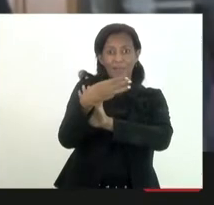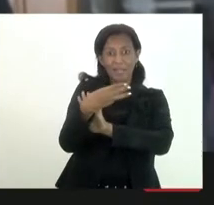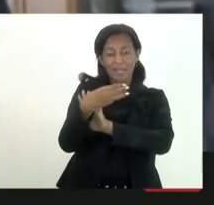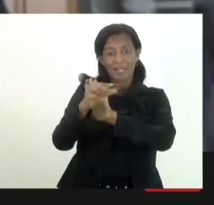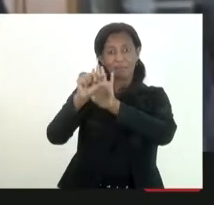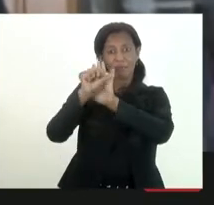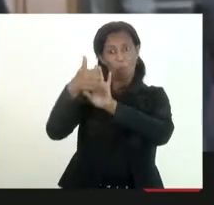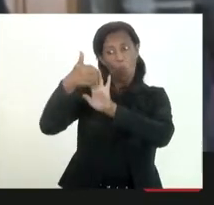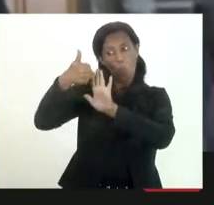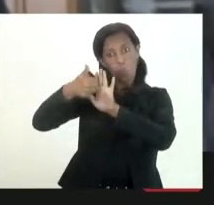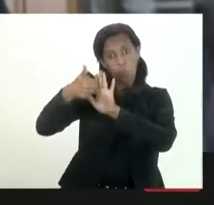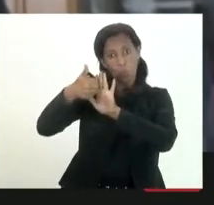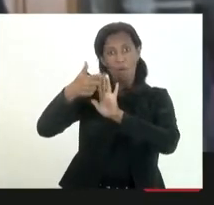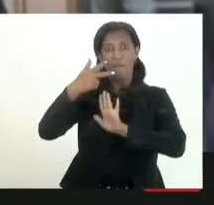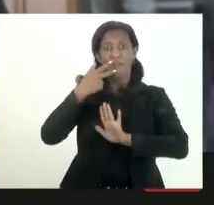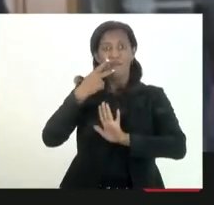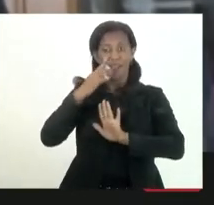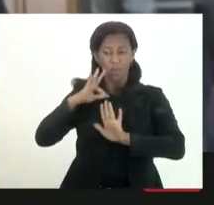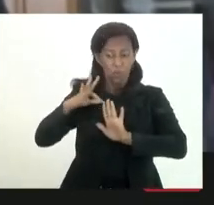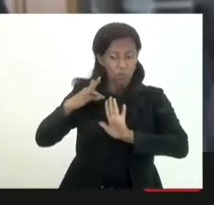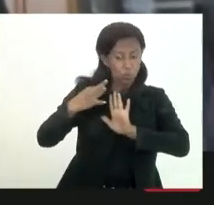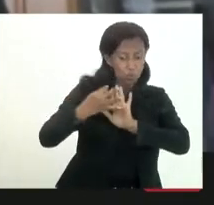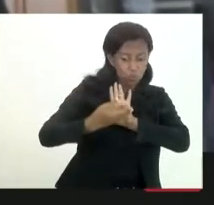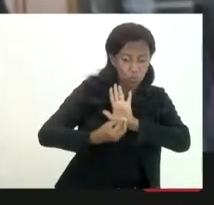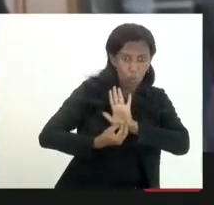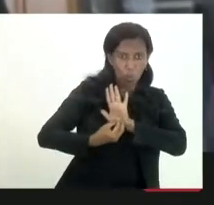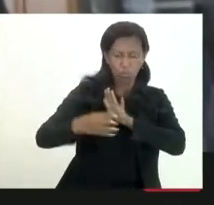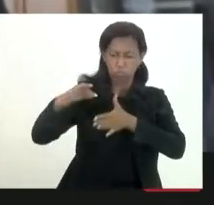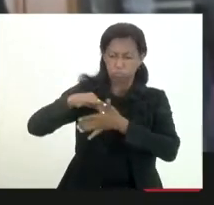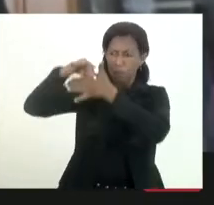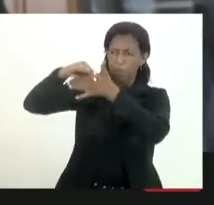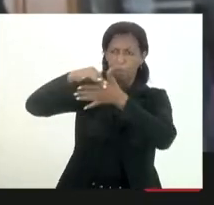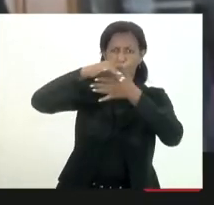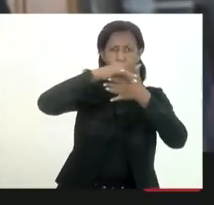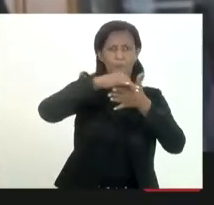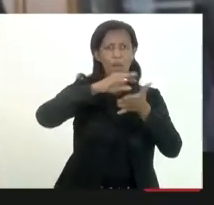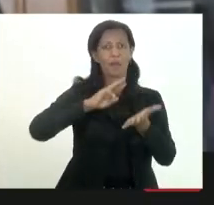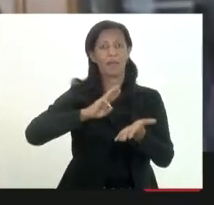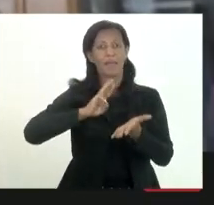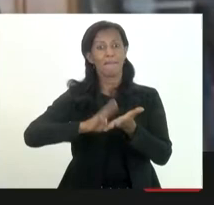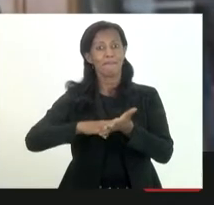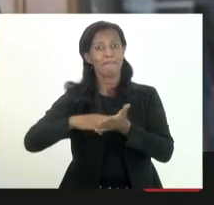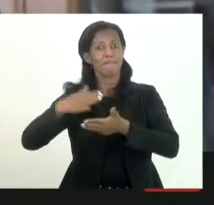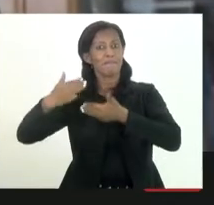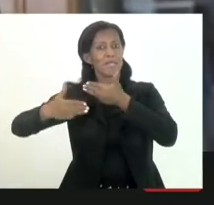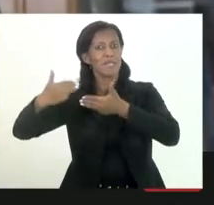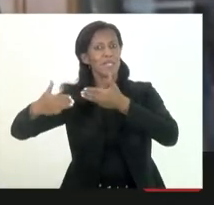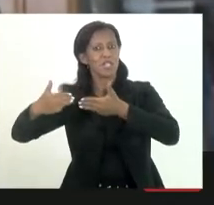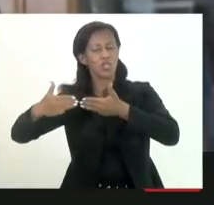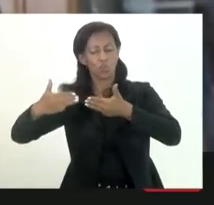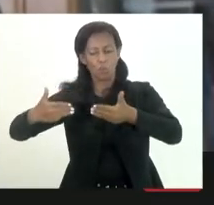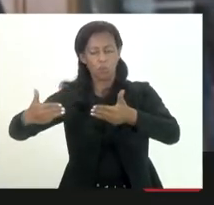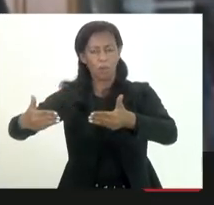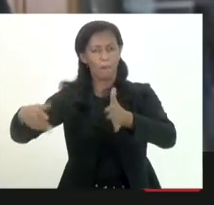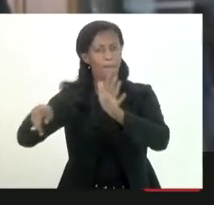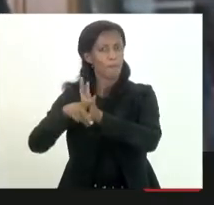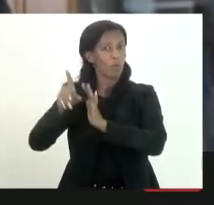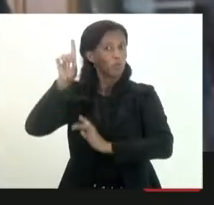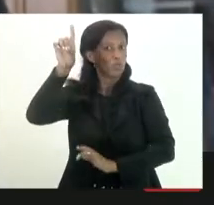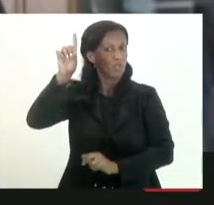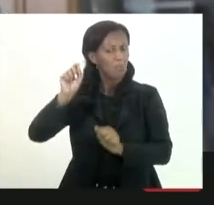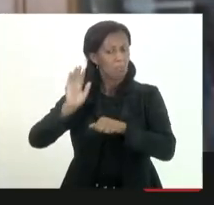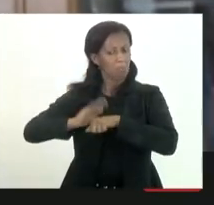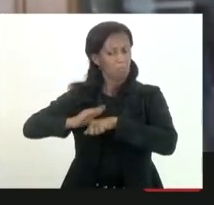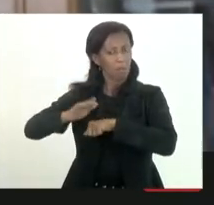1, diz que todas as autoridades são ministros e ministras de Deus, constituídas por Deus. Então nós